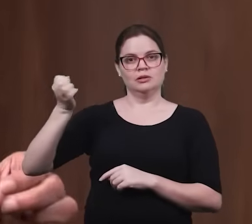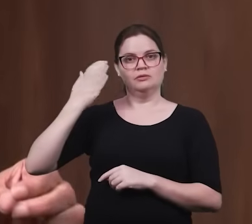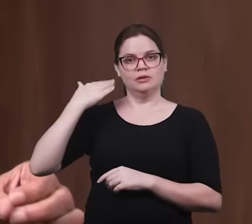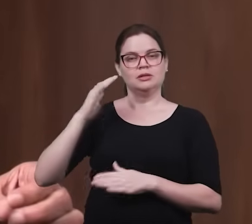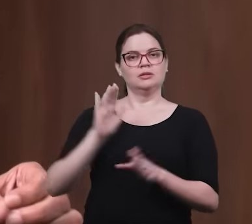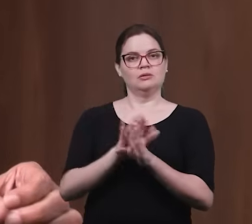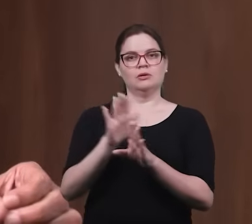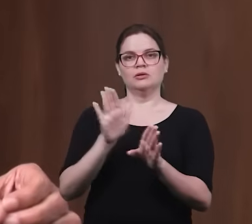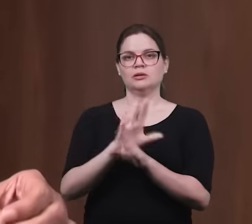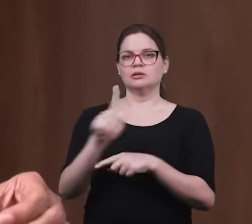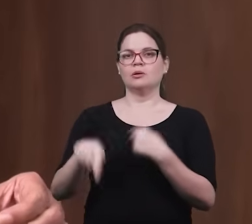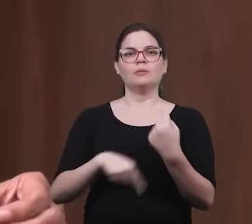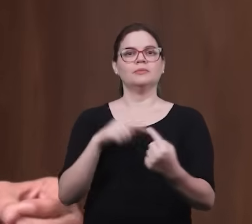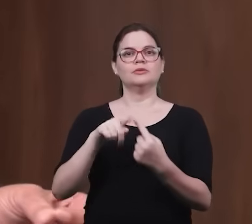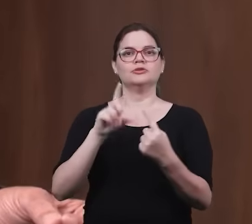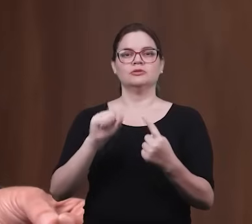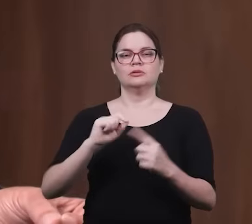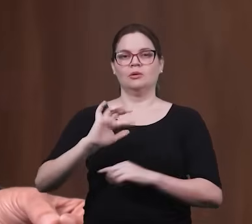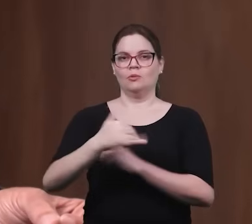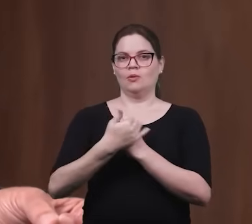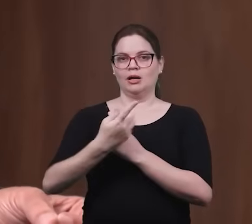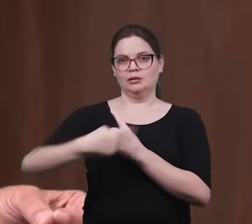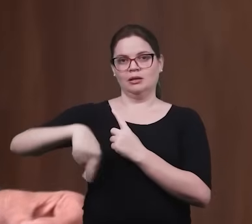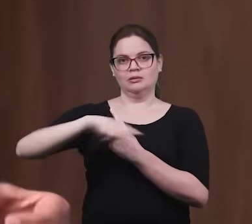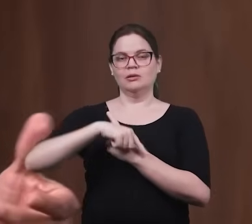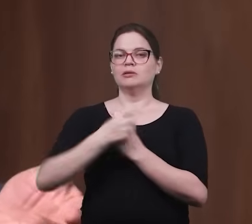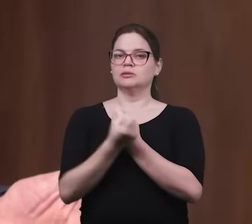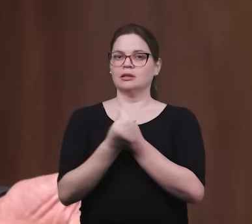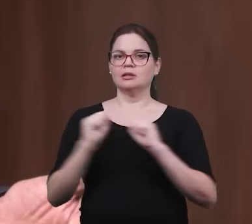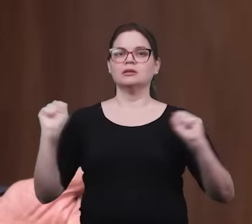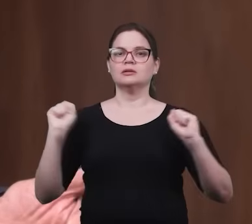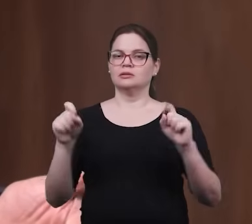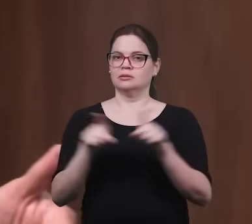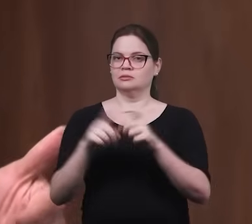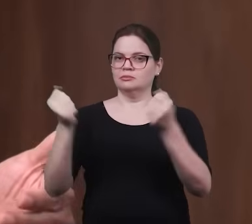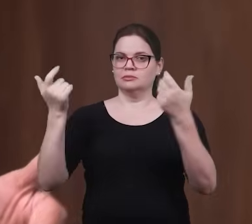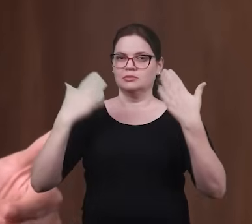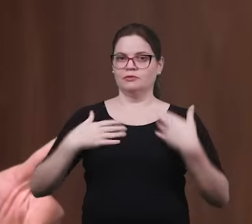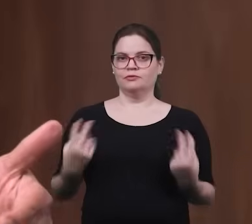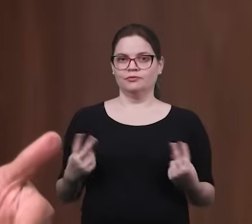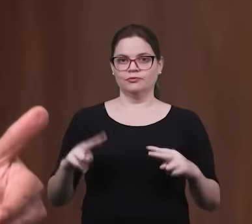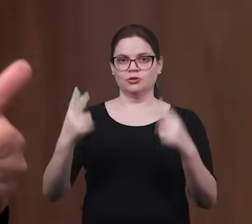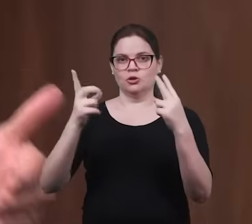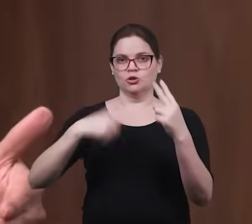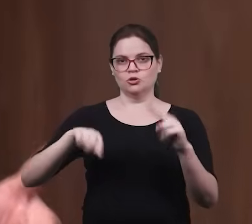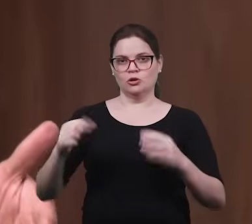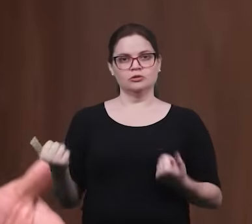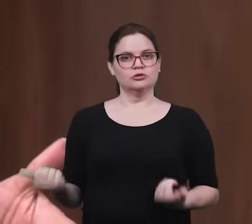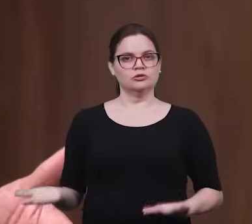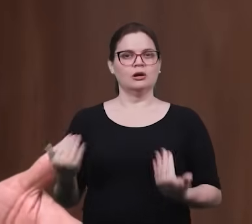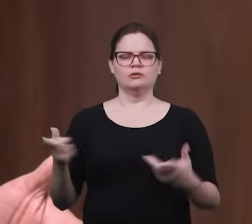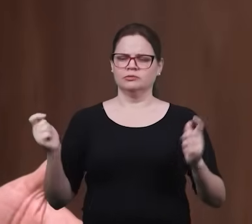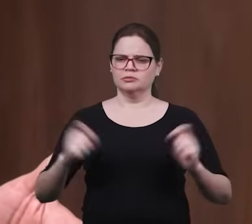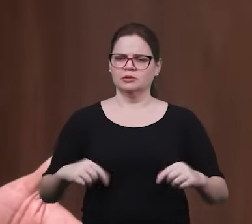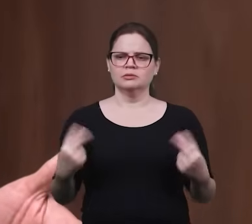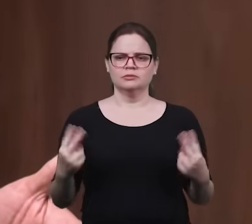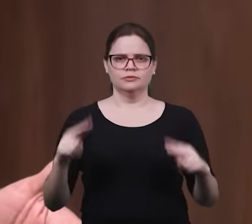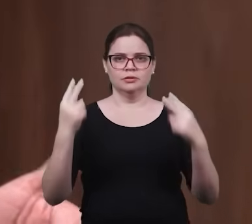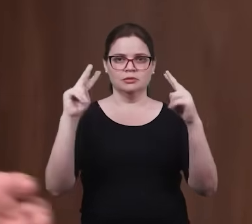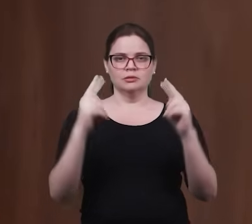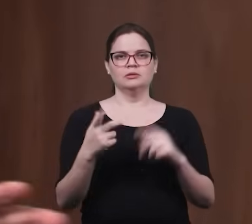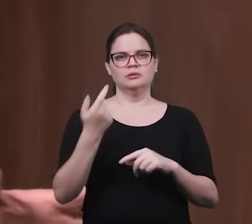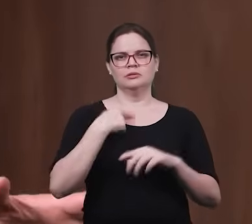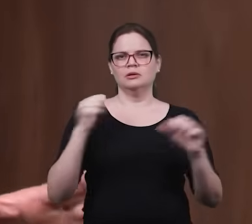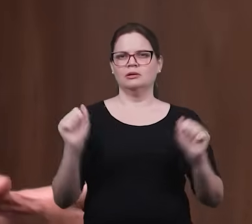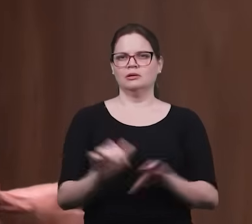tem um objetivo: nos dar livramento, nos dar vitória, nos fazer jovens vitoriosos. Glória a Deus.